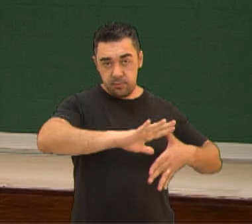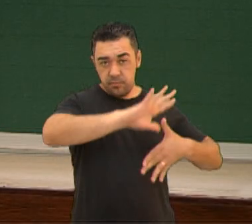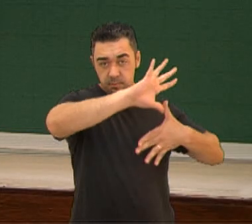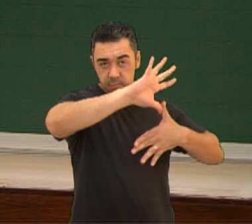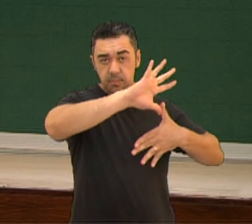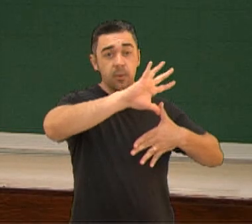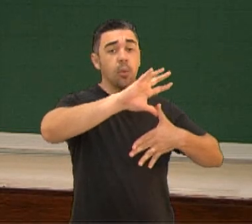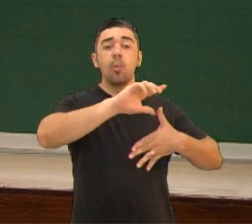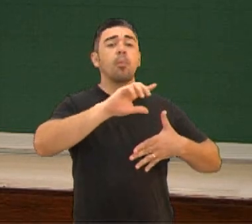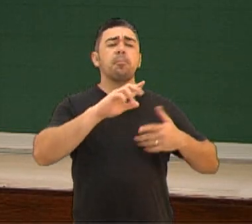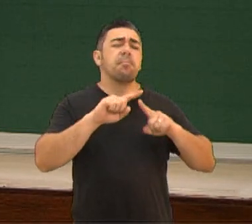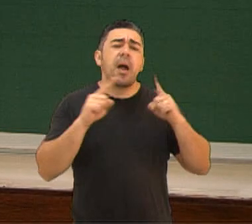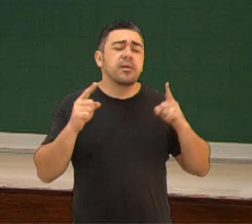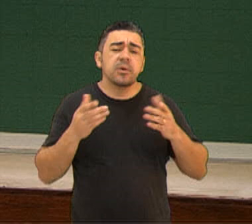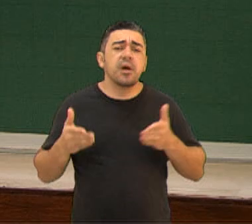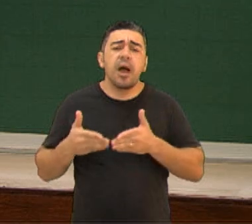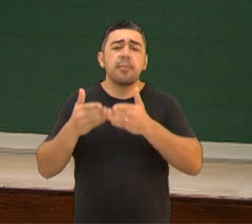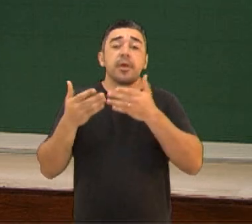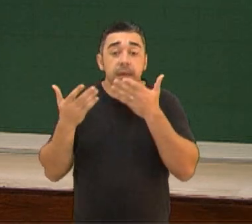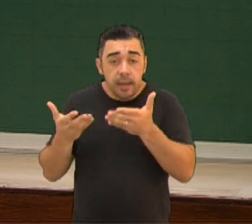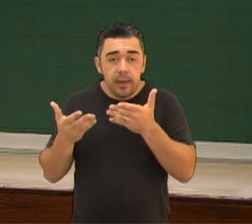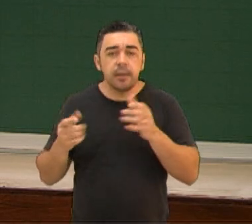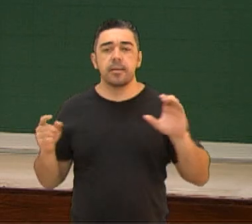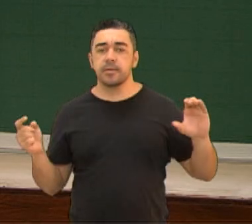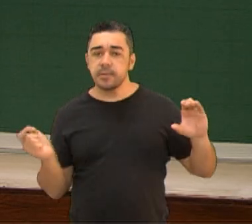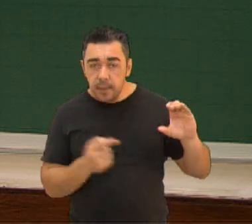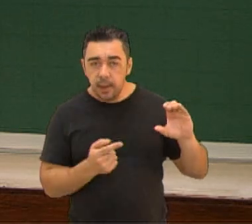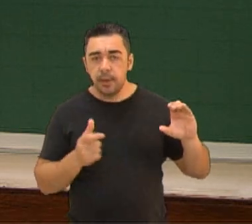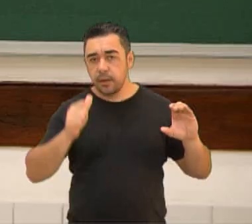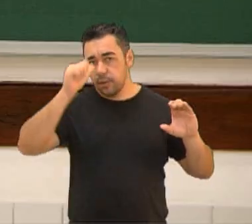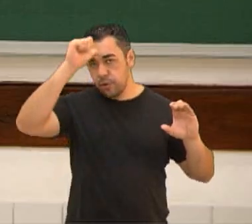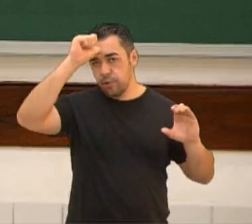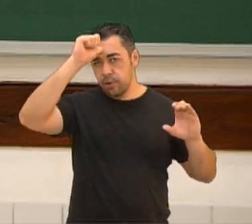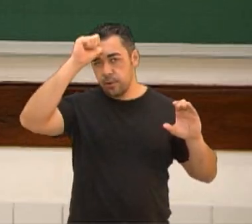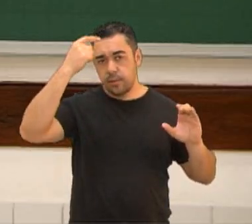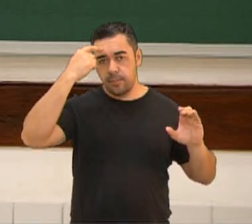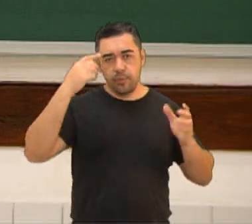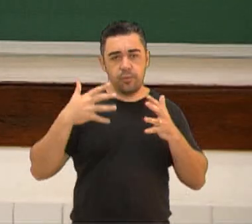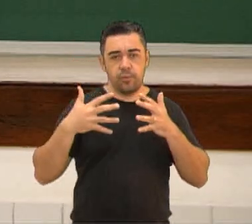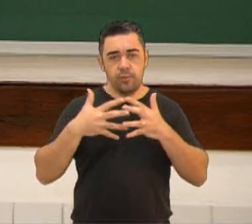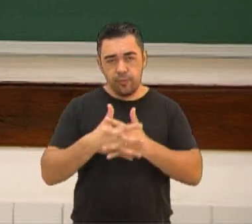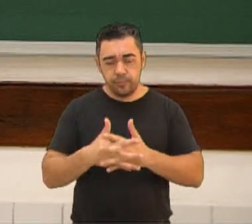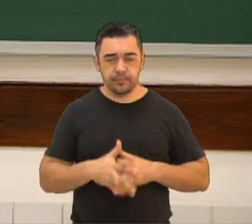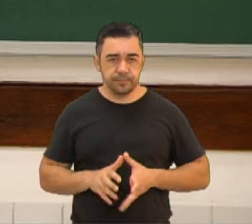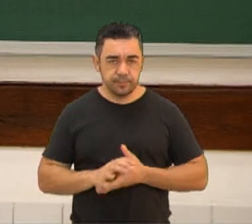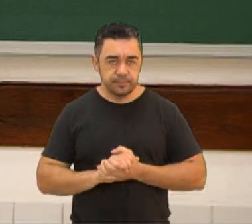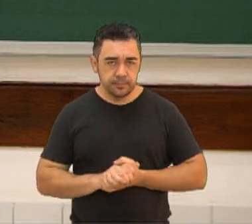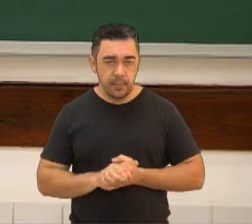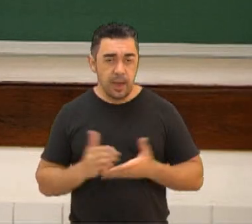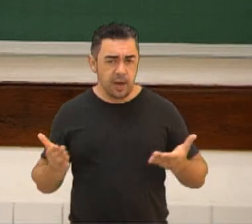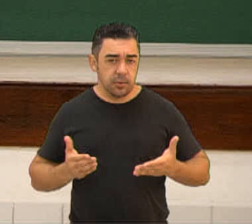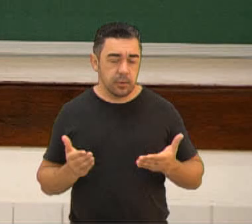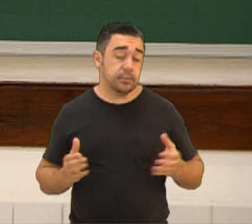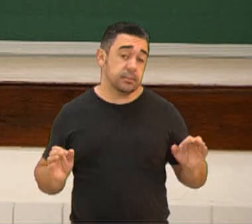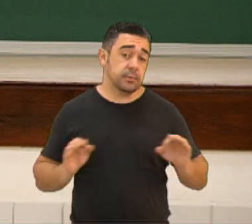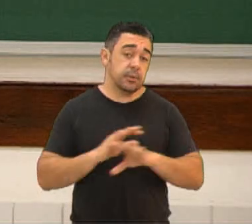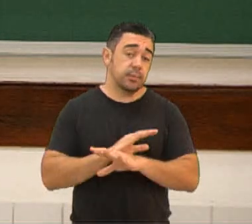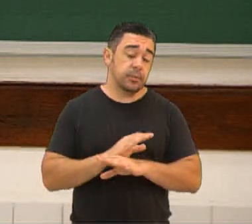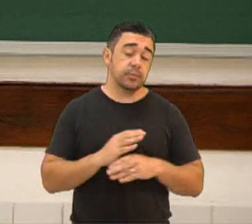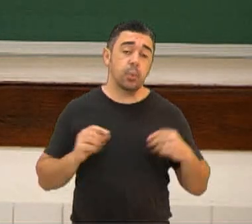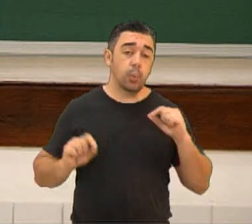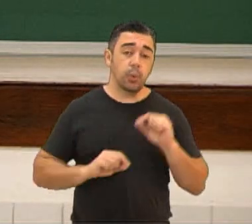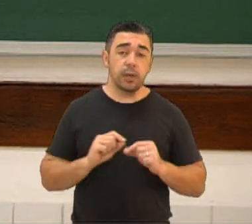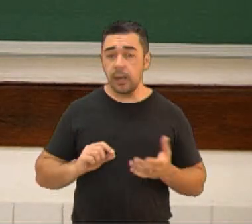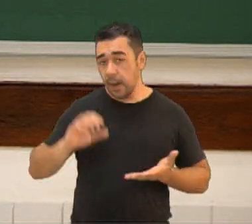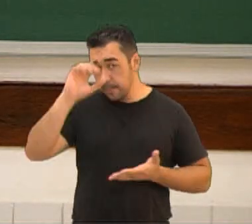Qual era o real destino dele? C. As Índias. Vamos agora para as nossas considerações gerais. O que a